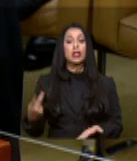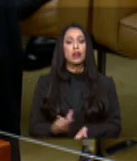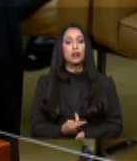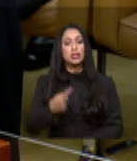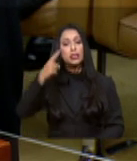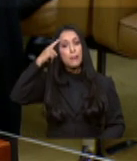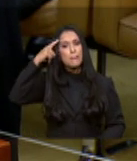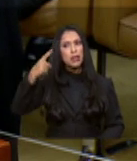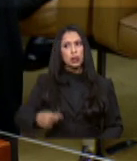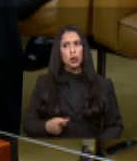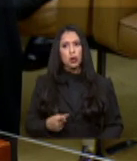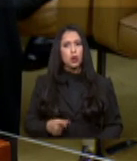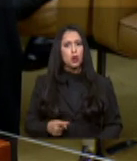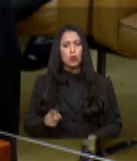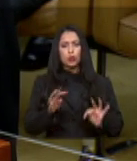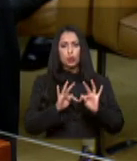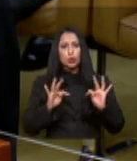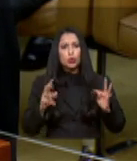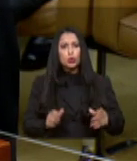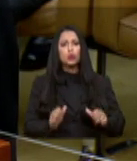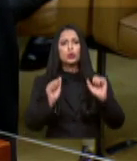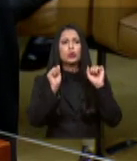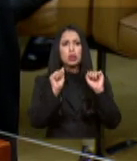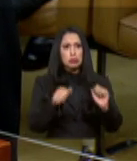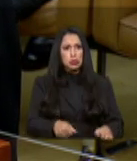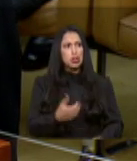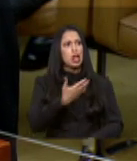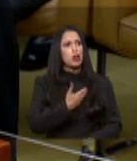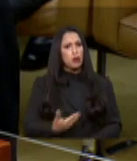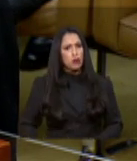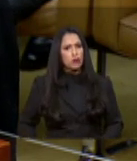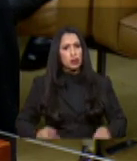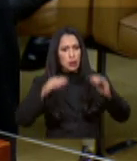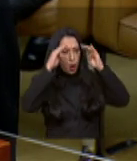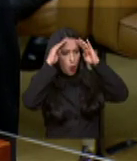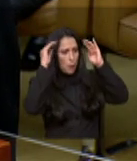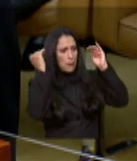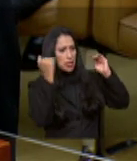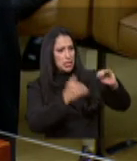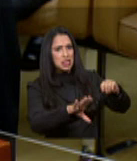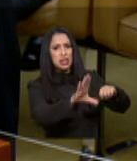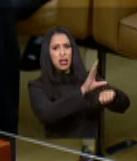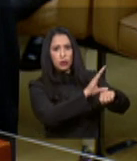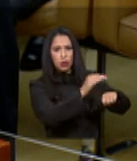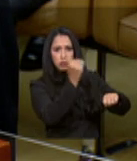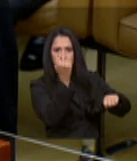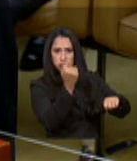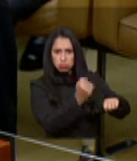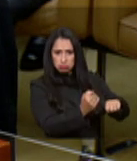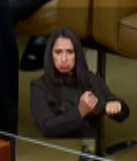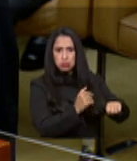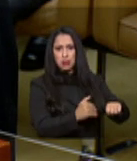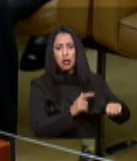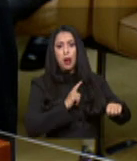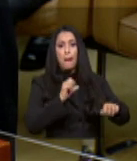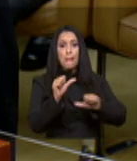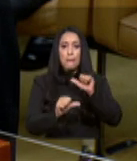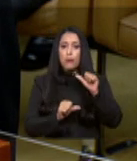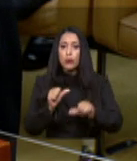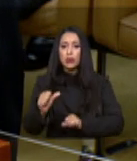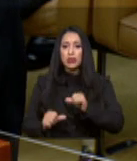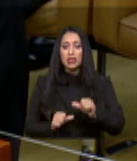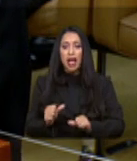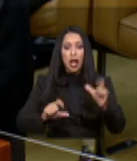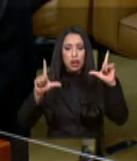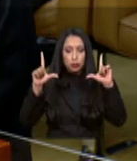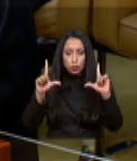foi: faça-se o que for possível e estiver ao alcance do governo para cumprir a Constituição Federal, reverter o quadro de tendência de